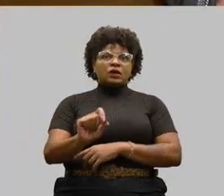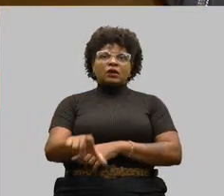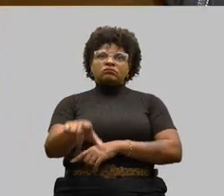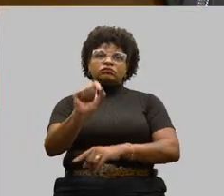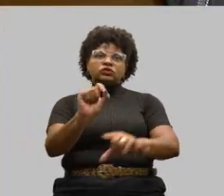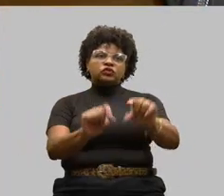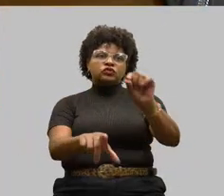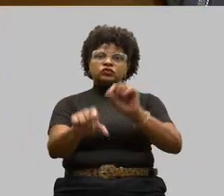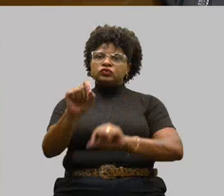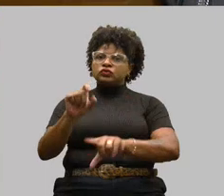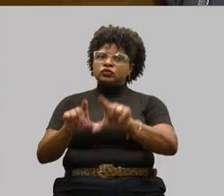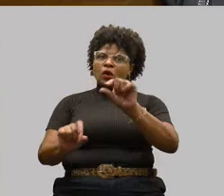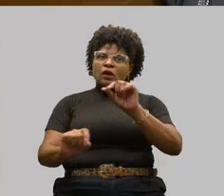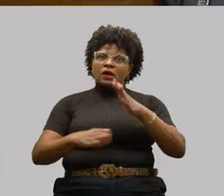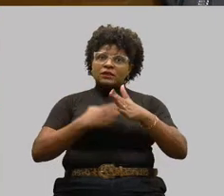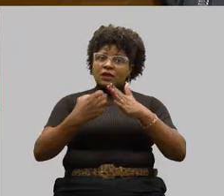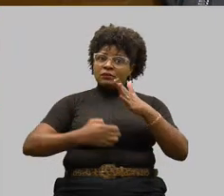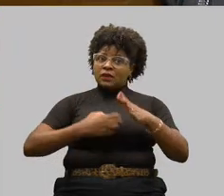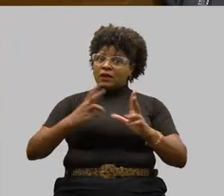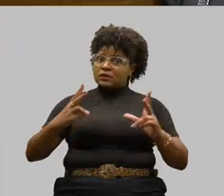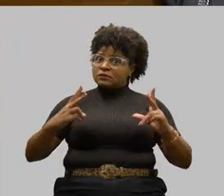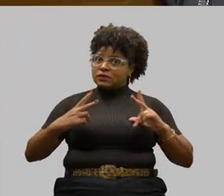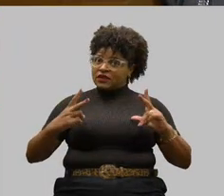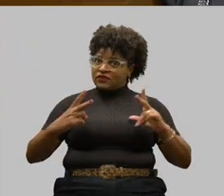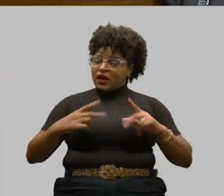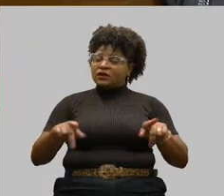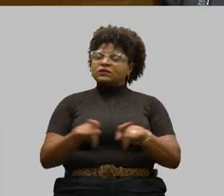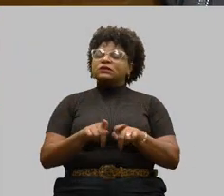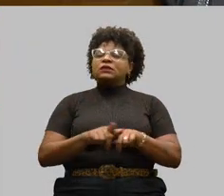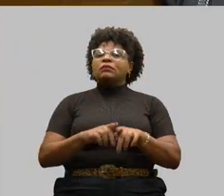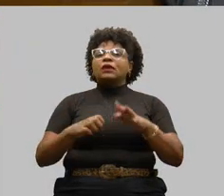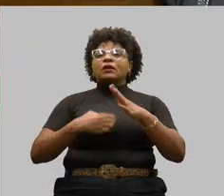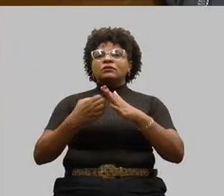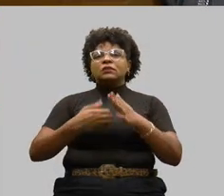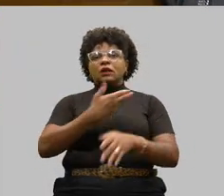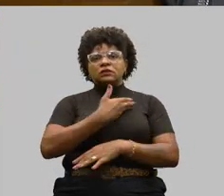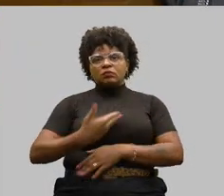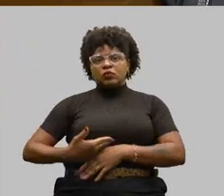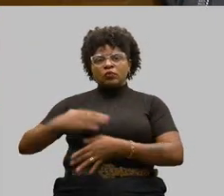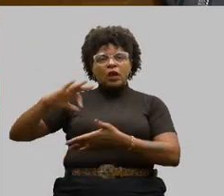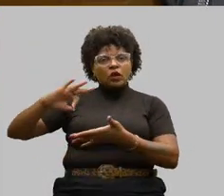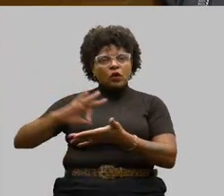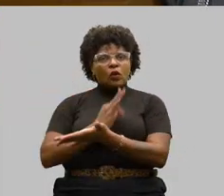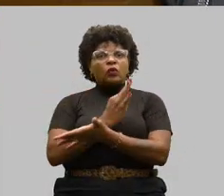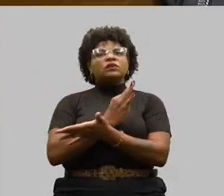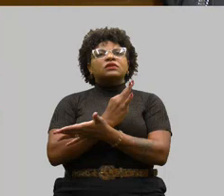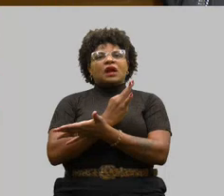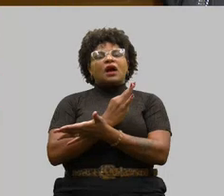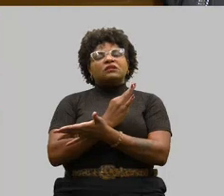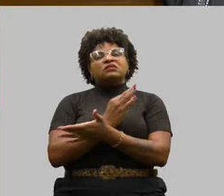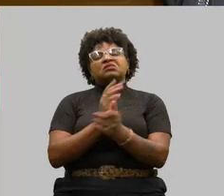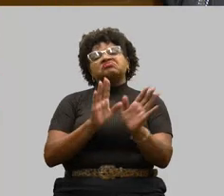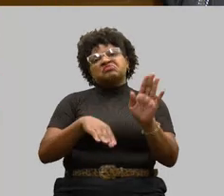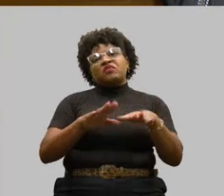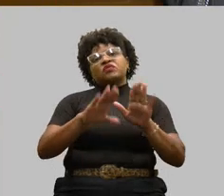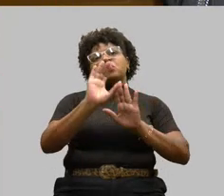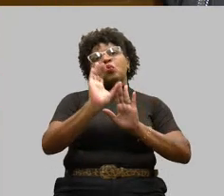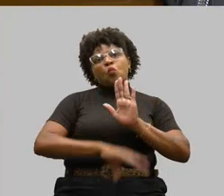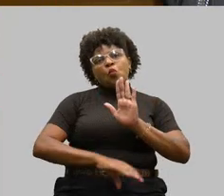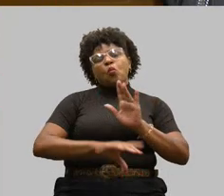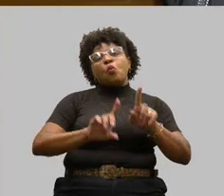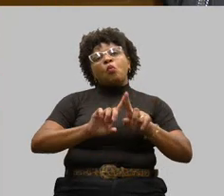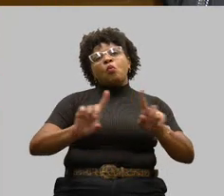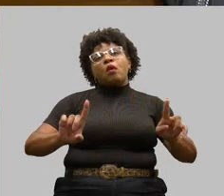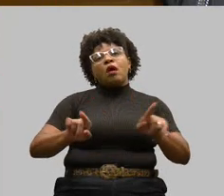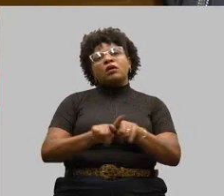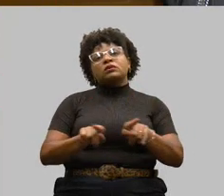as empresas privadas e as empresas públicas que contratam mesmo através de concurso mas através das